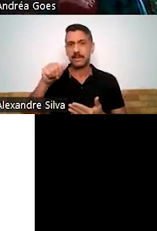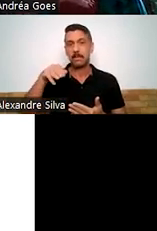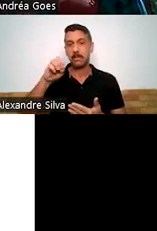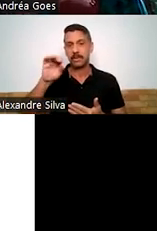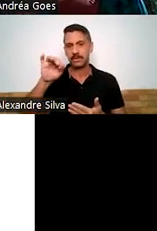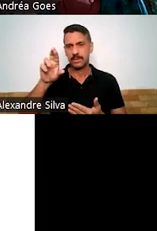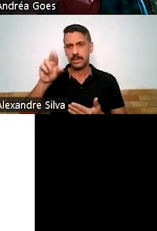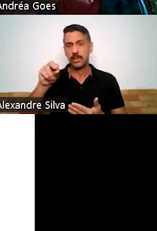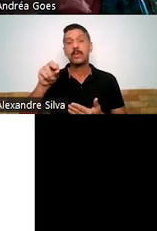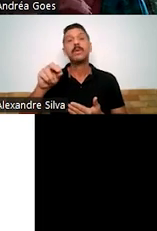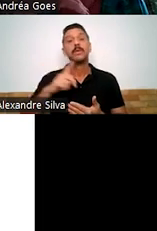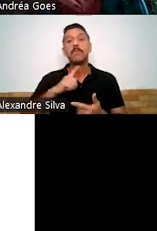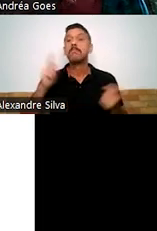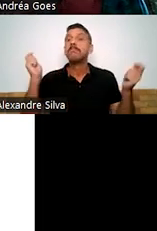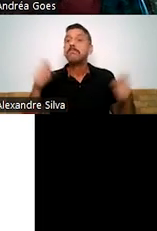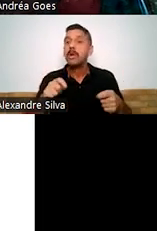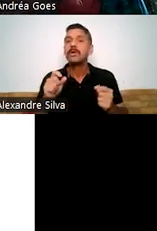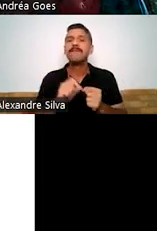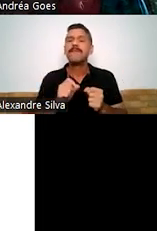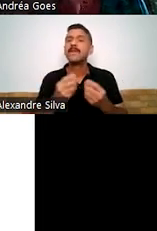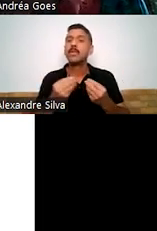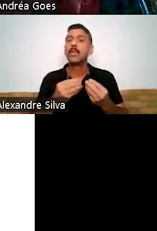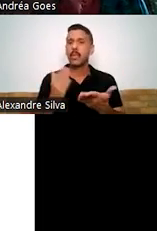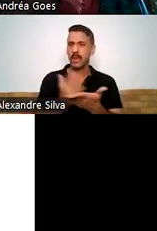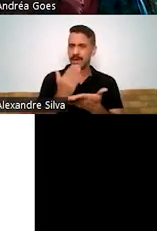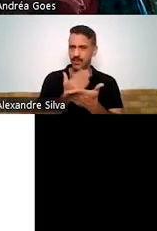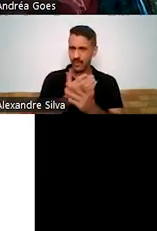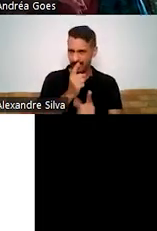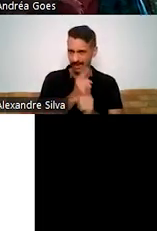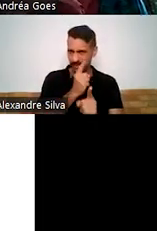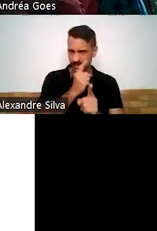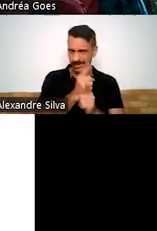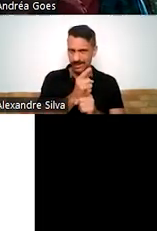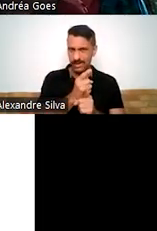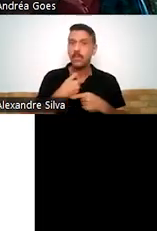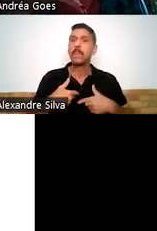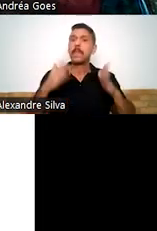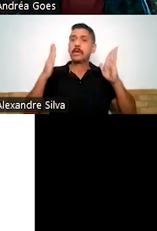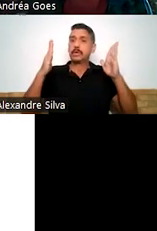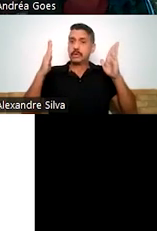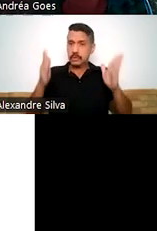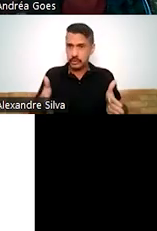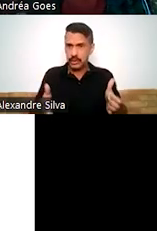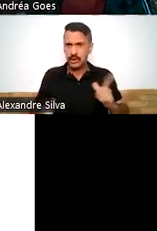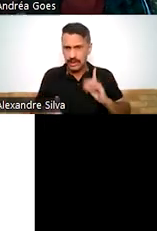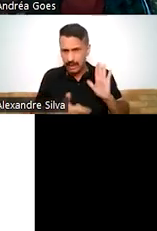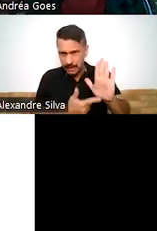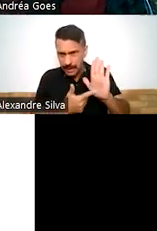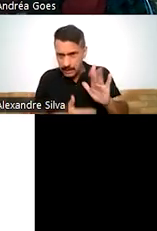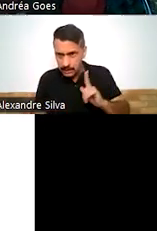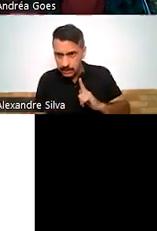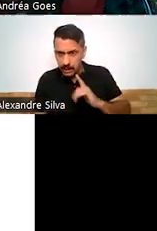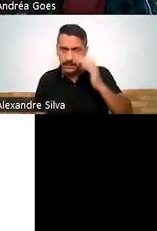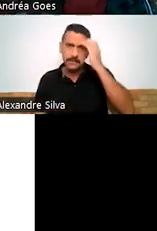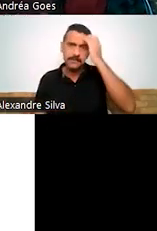pode verificar nos livros didáticos se isso isso já aparece nos livros didáticos? Como